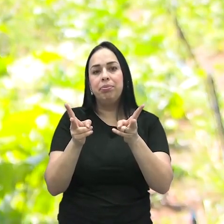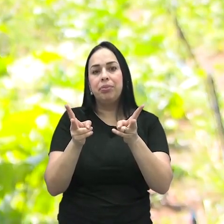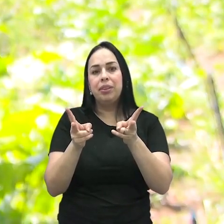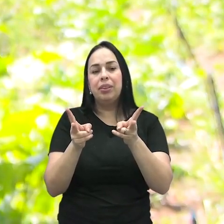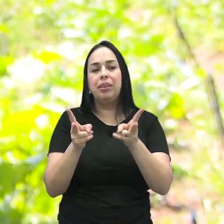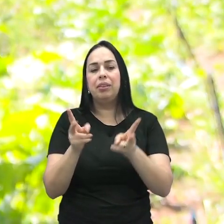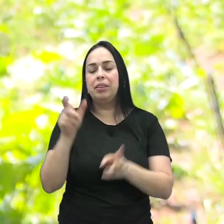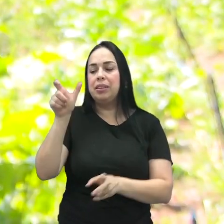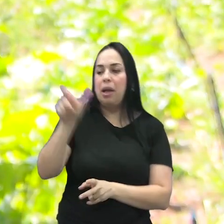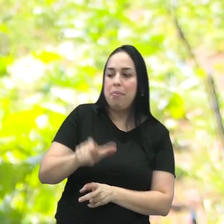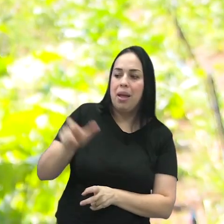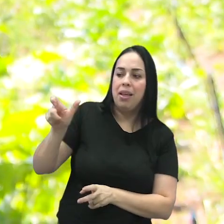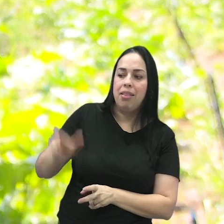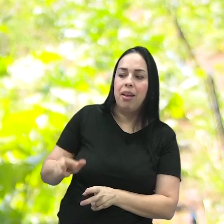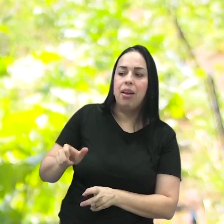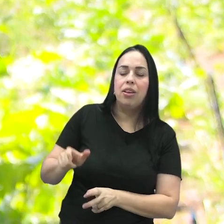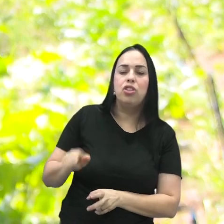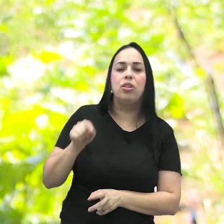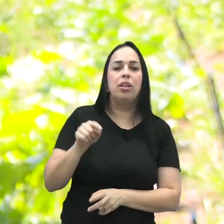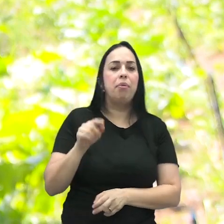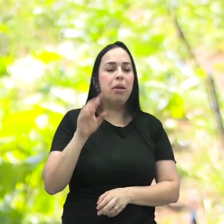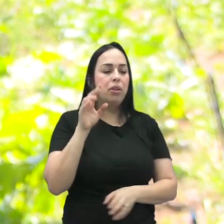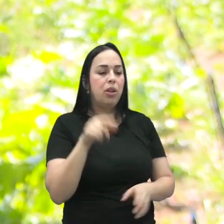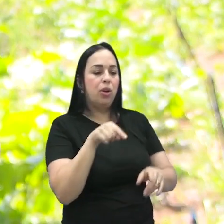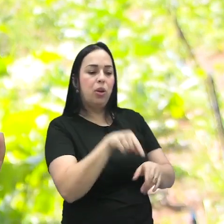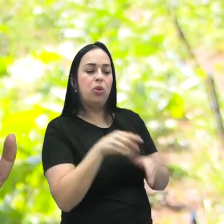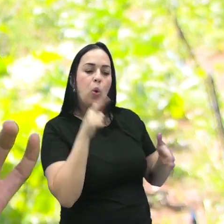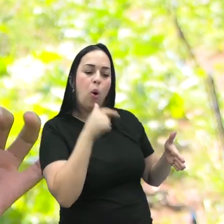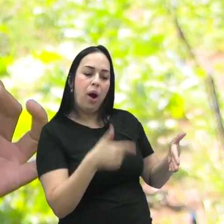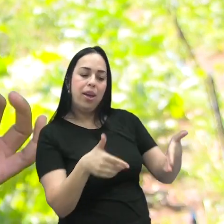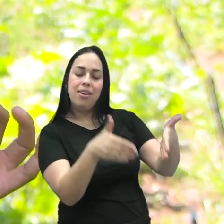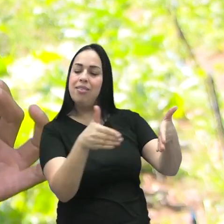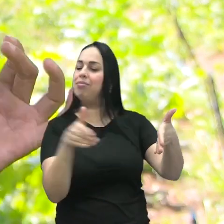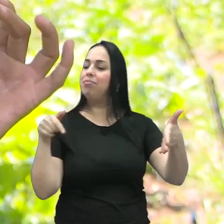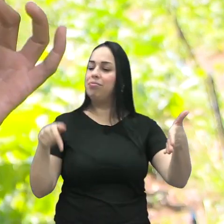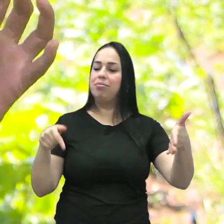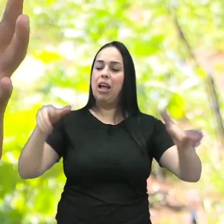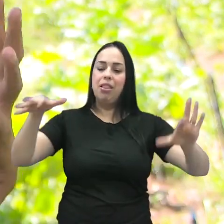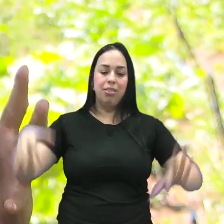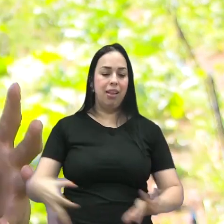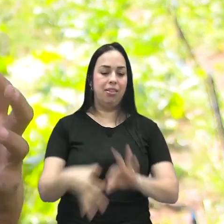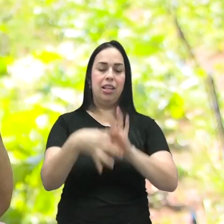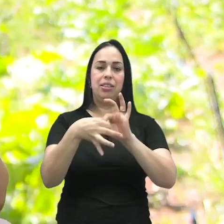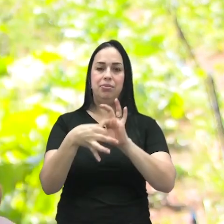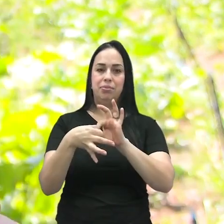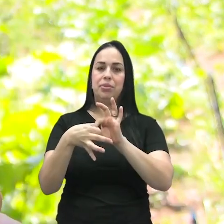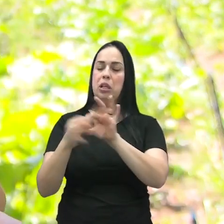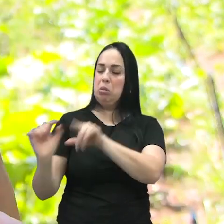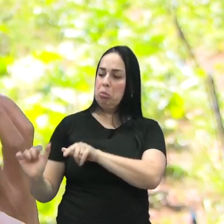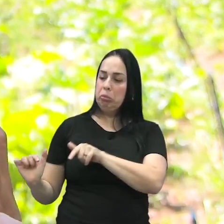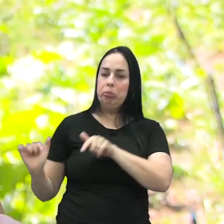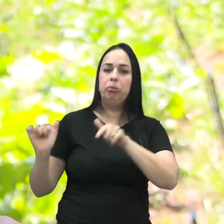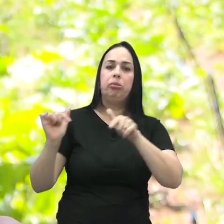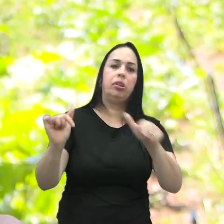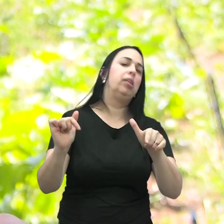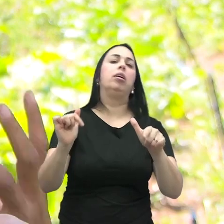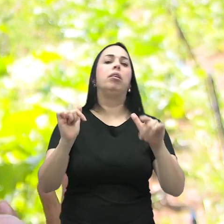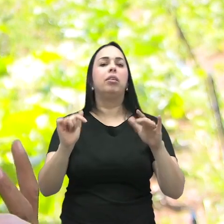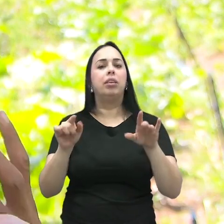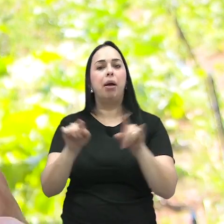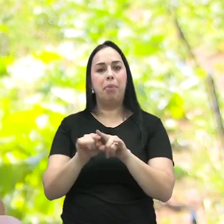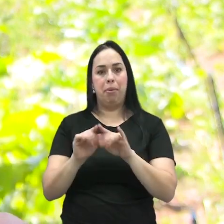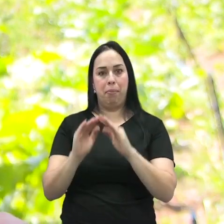homem natureza e a gente tentar entender que a gente não está separado, que a gente tá todo mundo junto, morando na